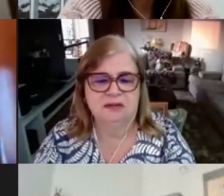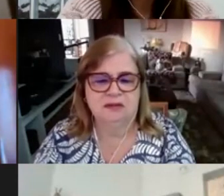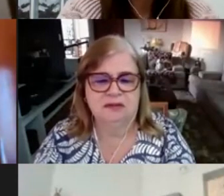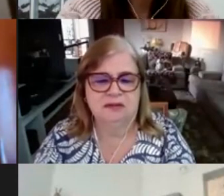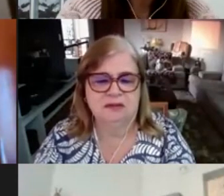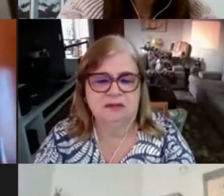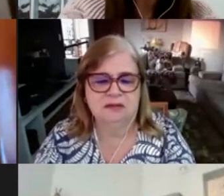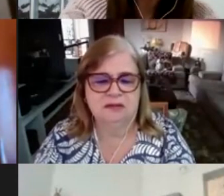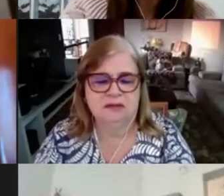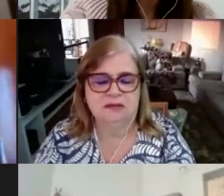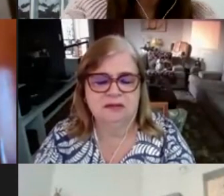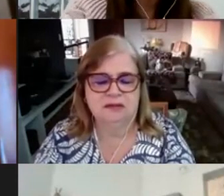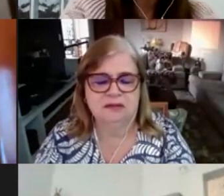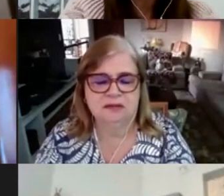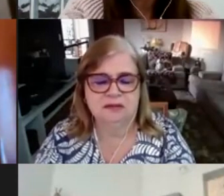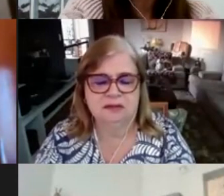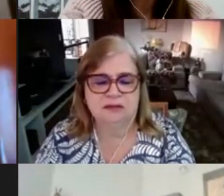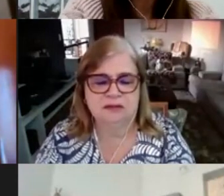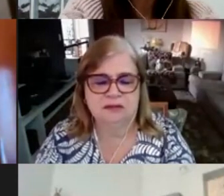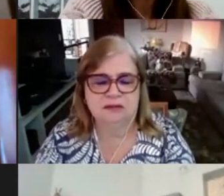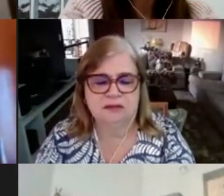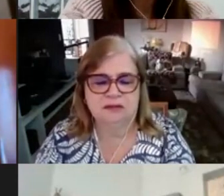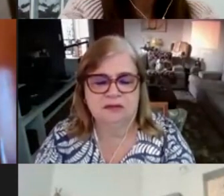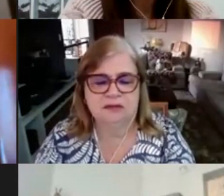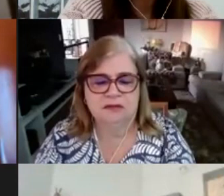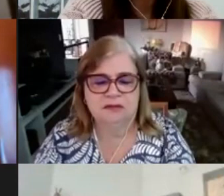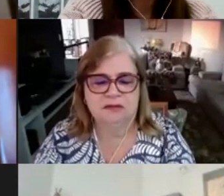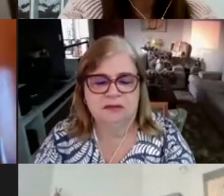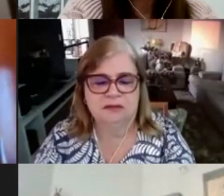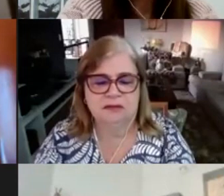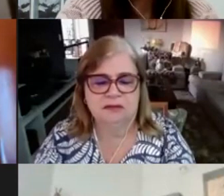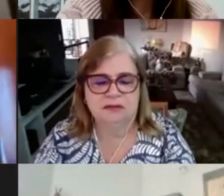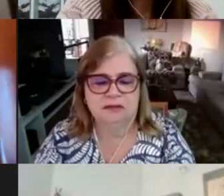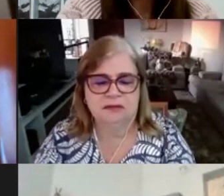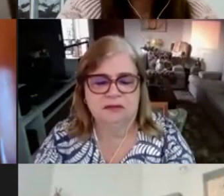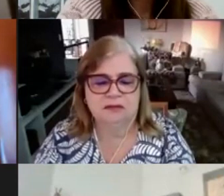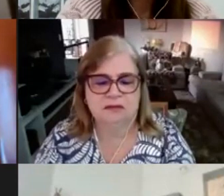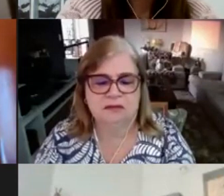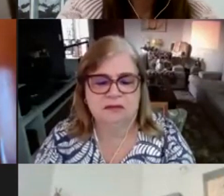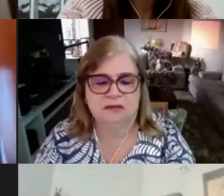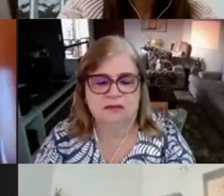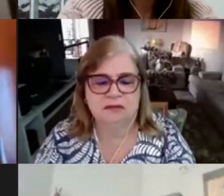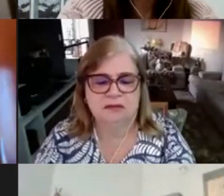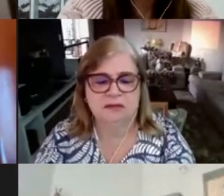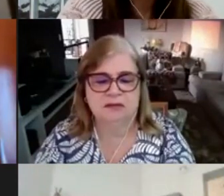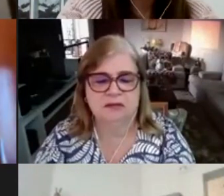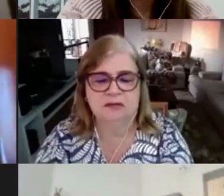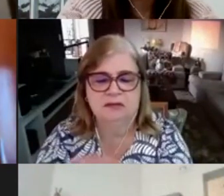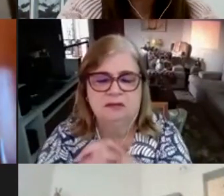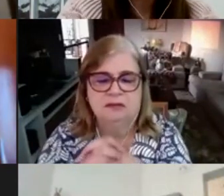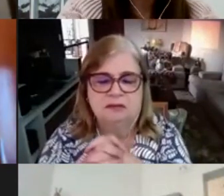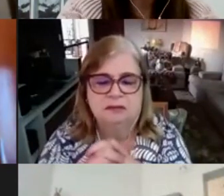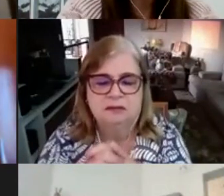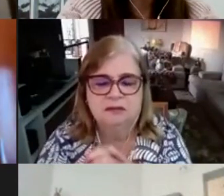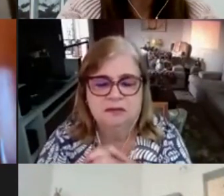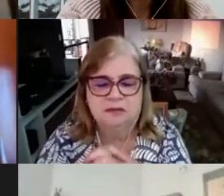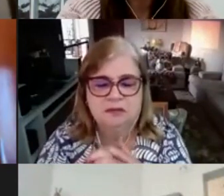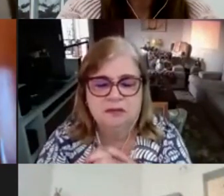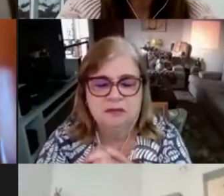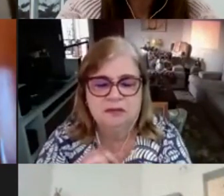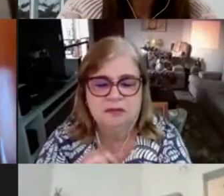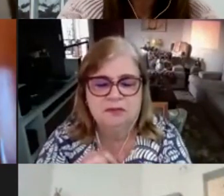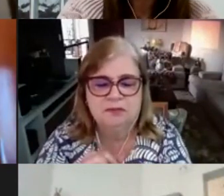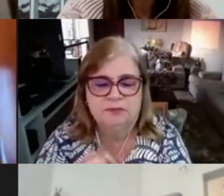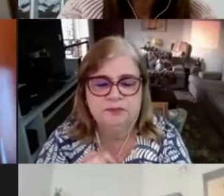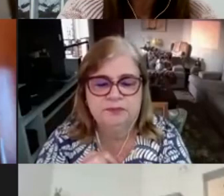possa fazer na sua casa e otimizar os seus gastos. A gente sabe que nesse momento de quarentena, de pandemia, a gente